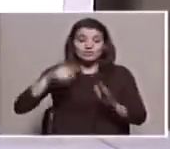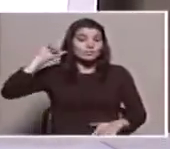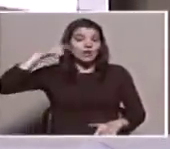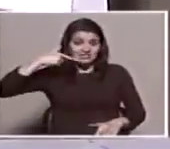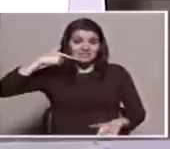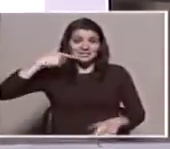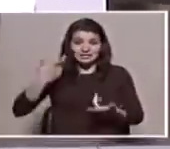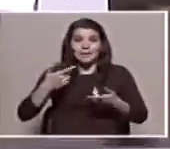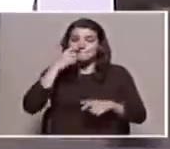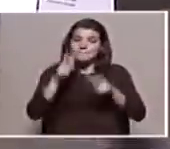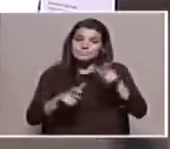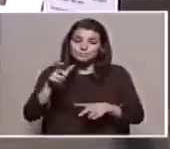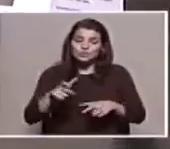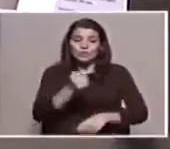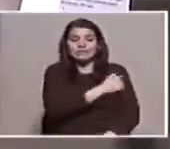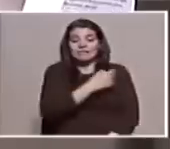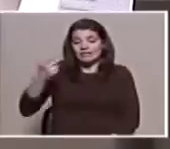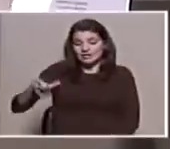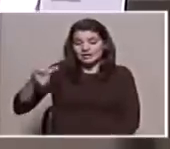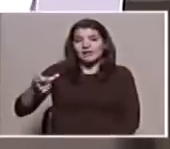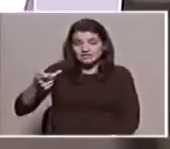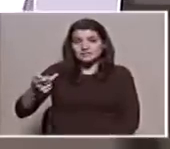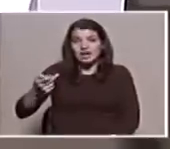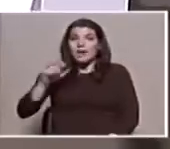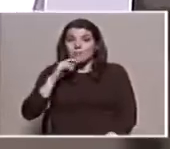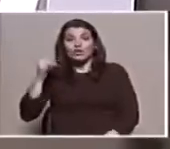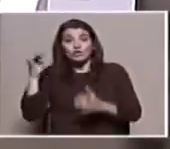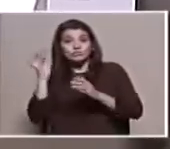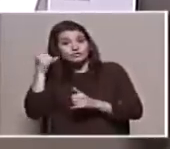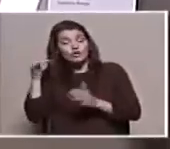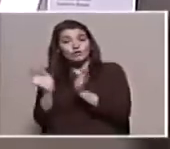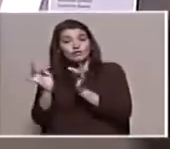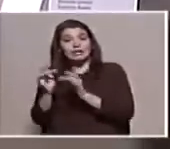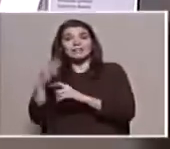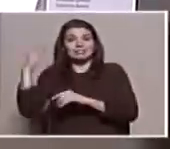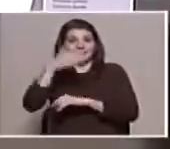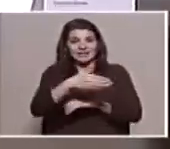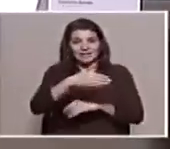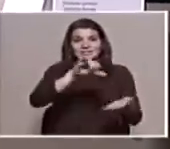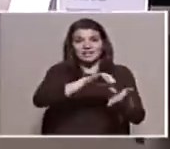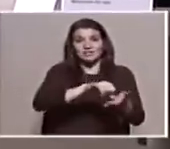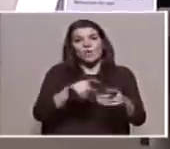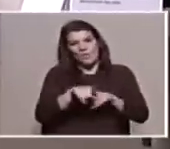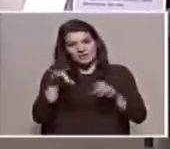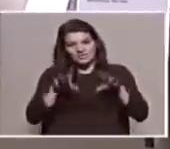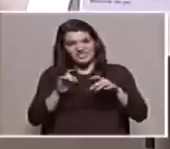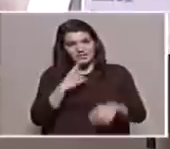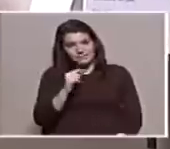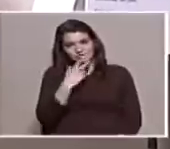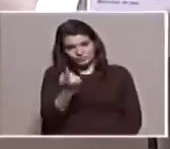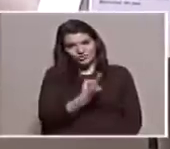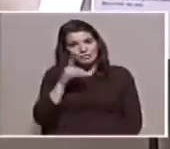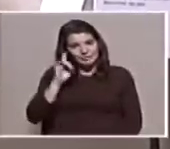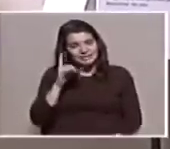pessoas que tão que vão ser que estão domiciliadas através do telefone podem contactar uma linha direta ao centro para evitar o isolamento também tão importante não é